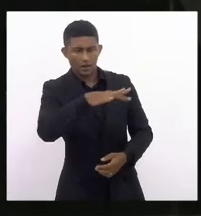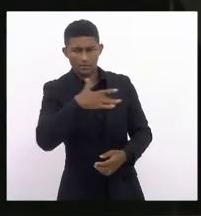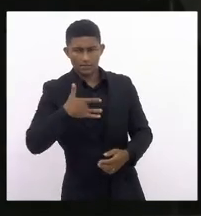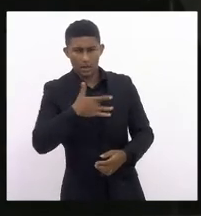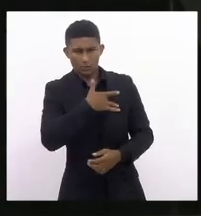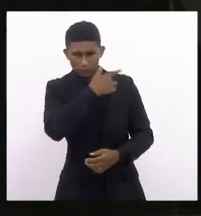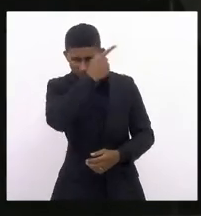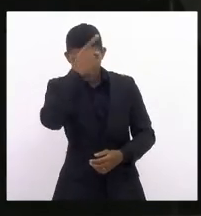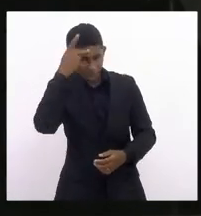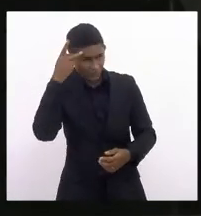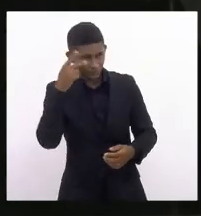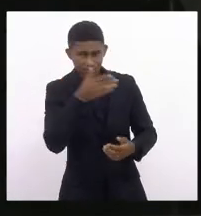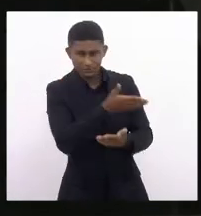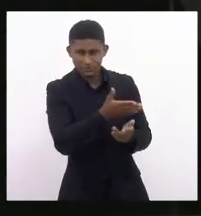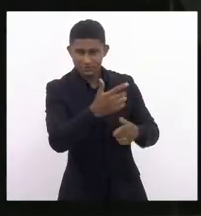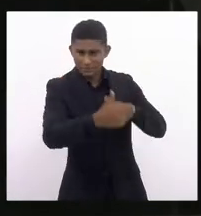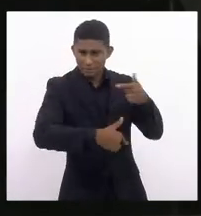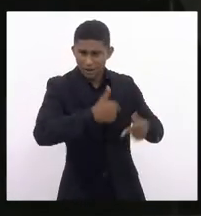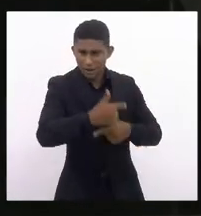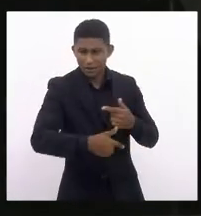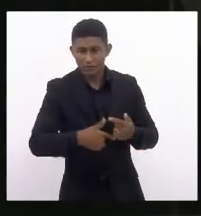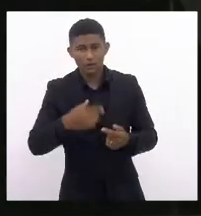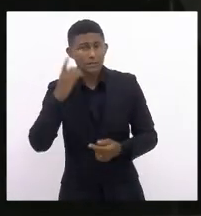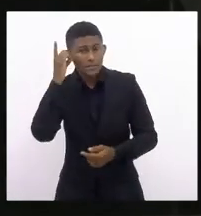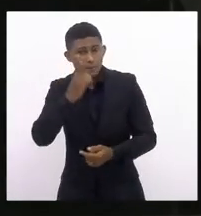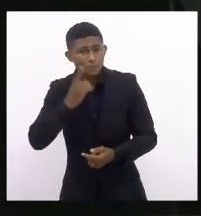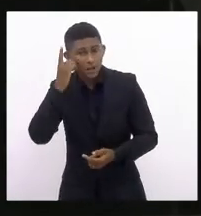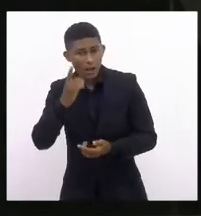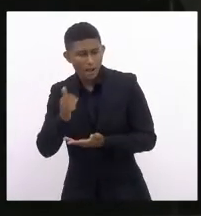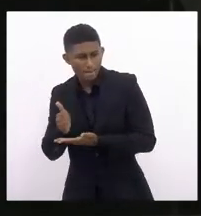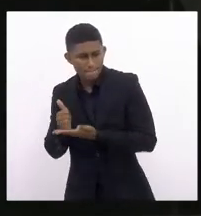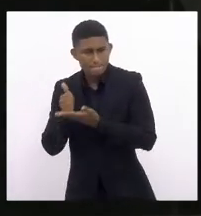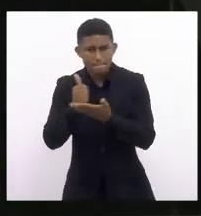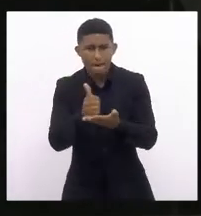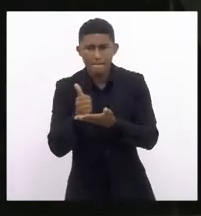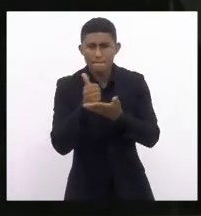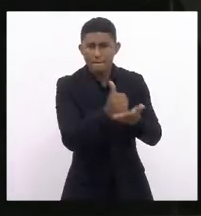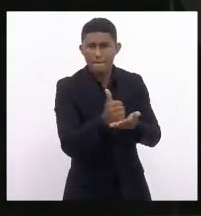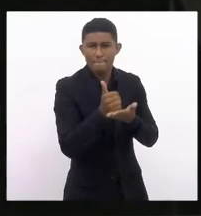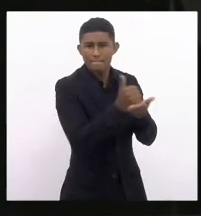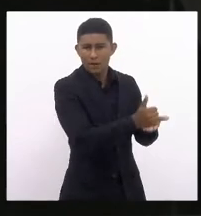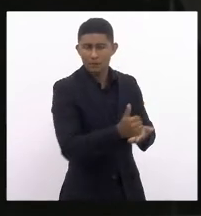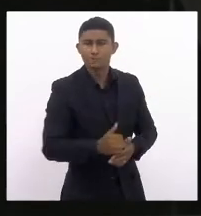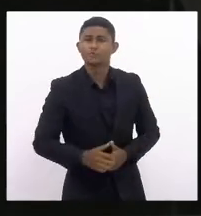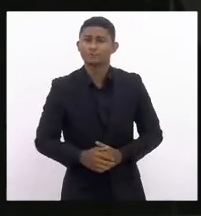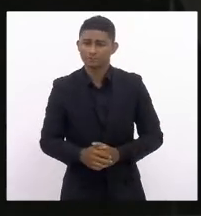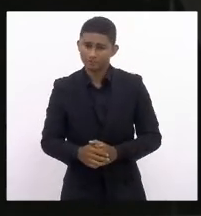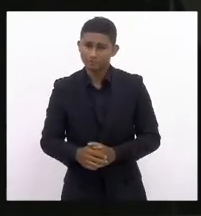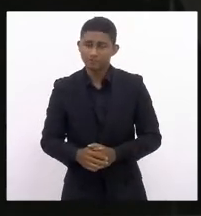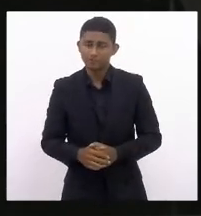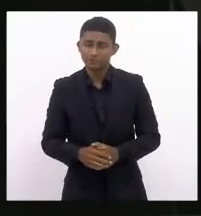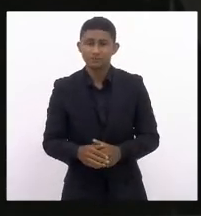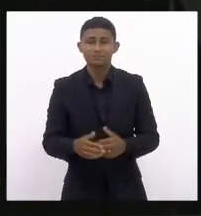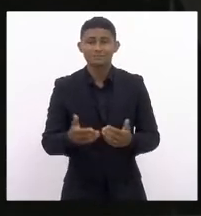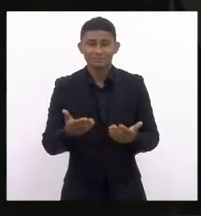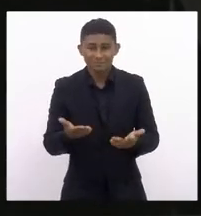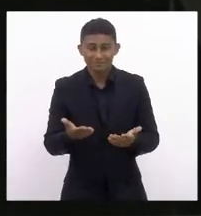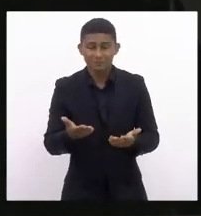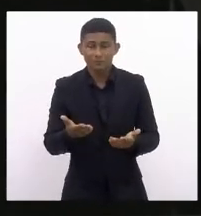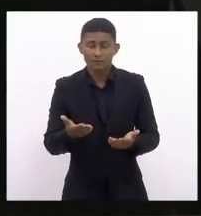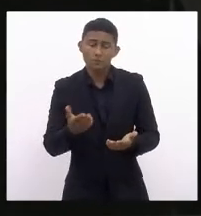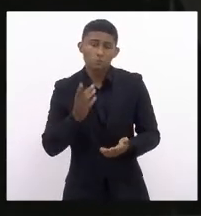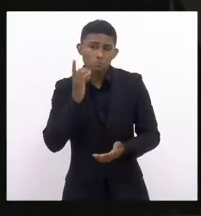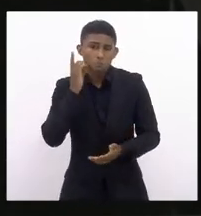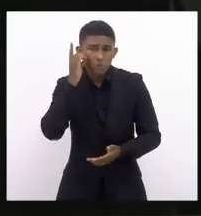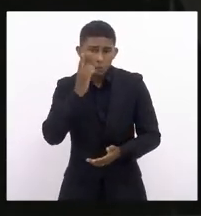é ali que, na hora, muitas daquelas pessoas são financiadas para estar ali